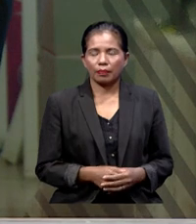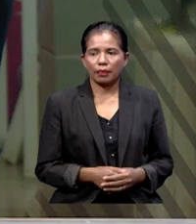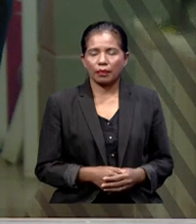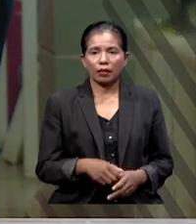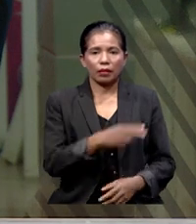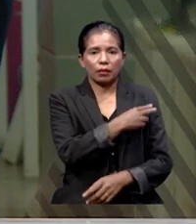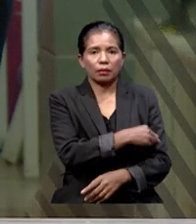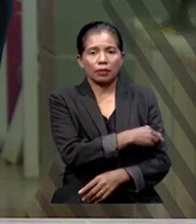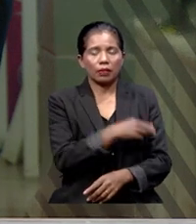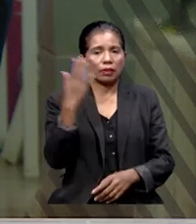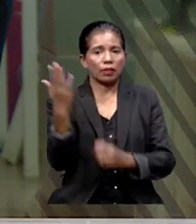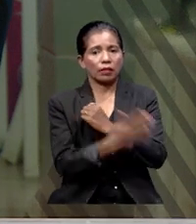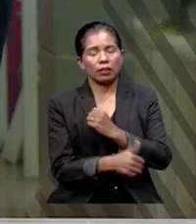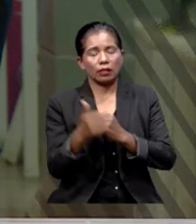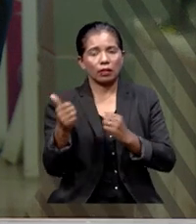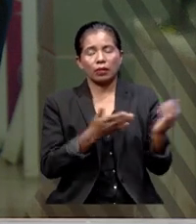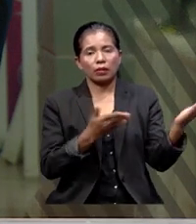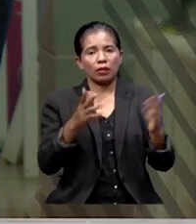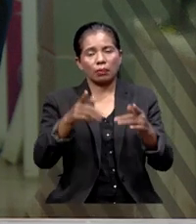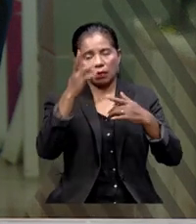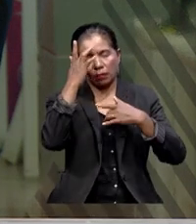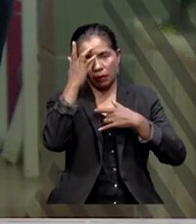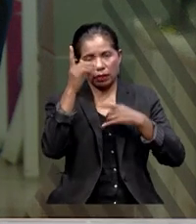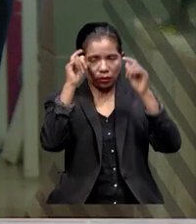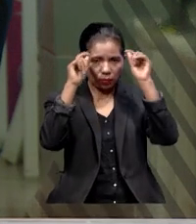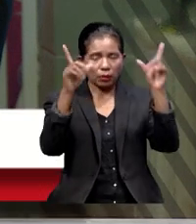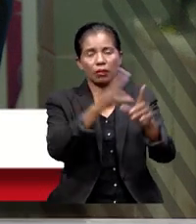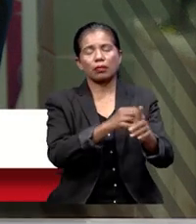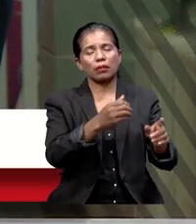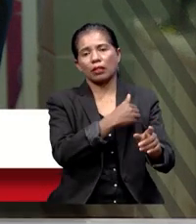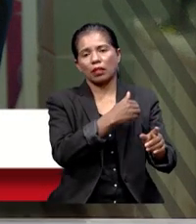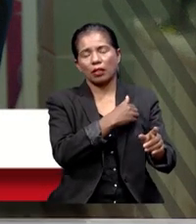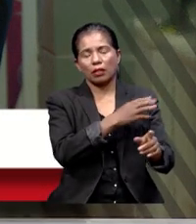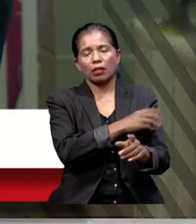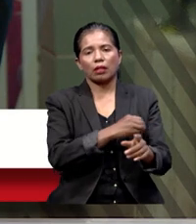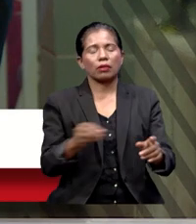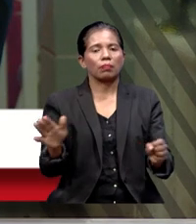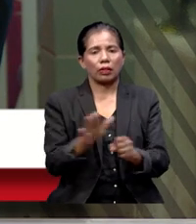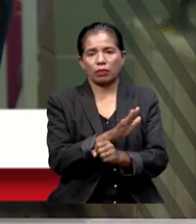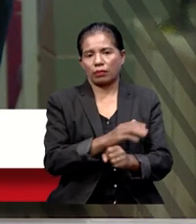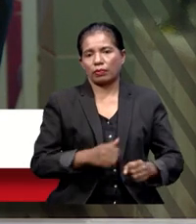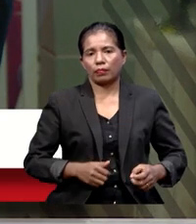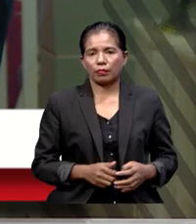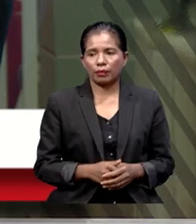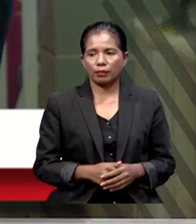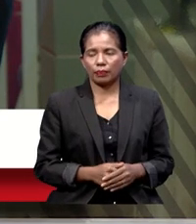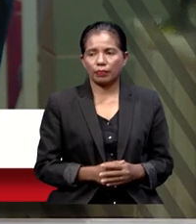Hospital Sierra-Leur arruca fila a uma paciente Timor-Ambalo no BS da qual o tratamento completo.